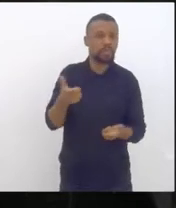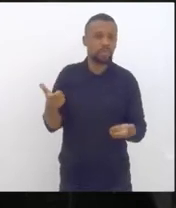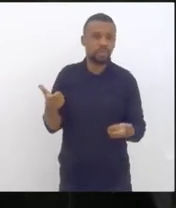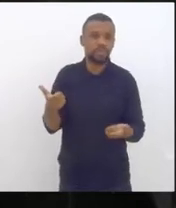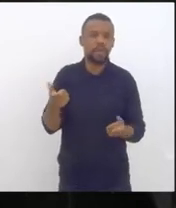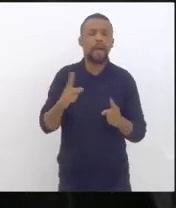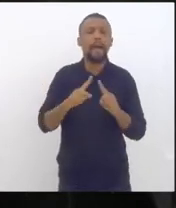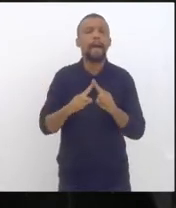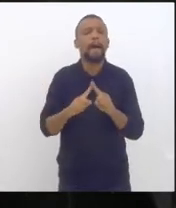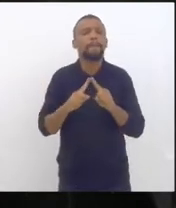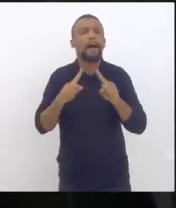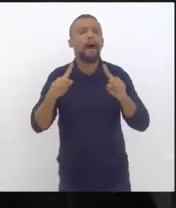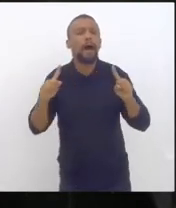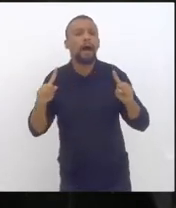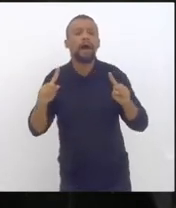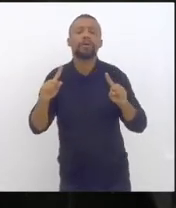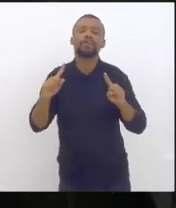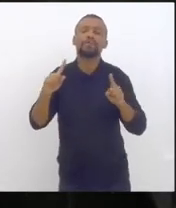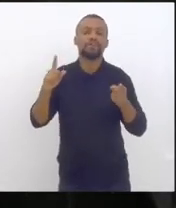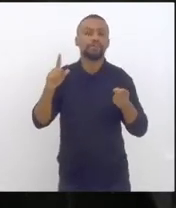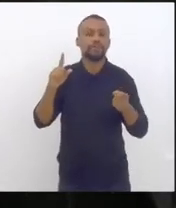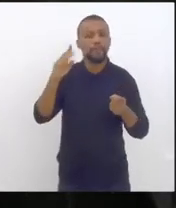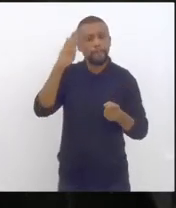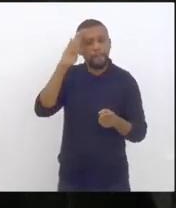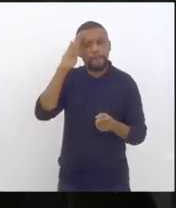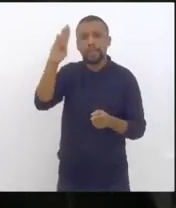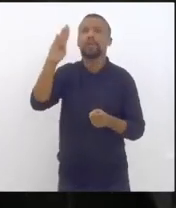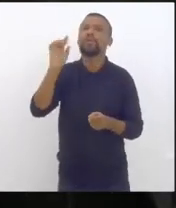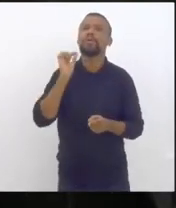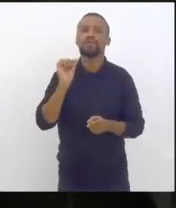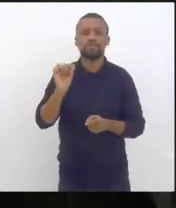mas ainda mais